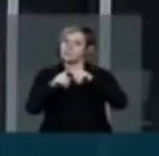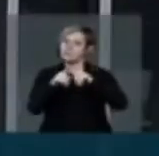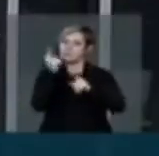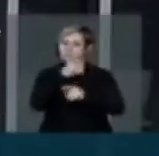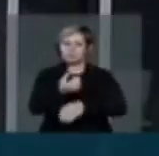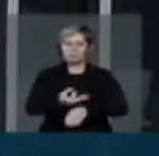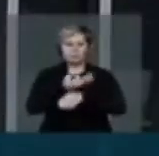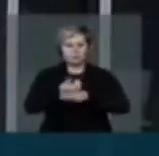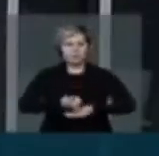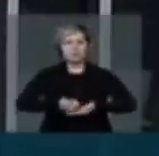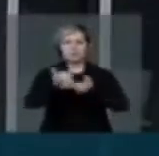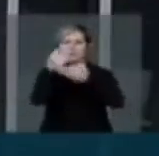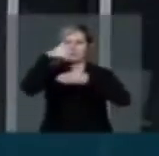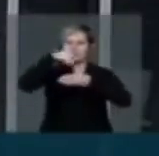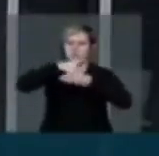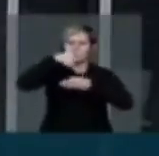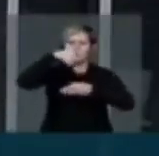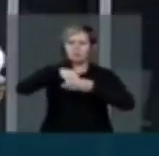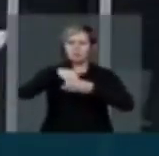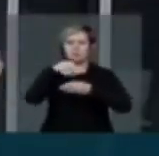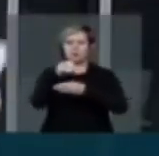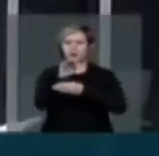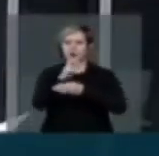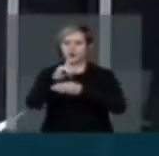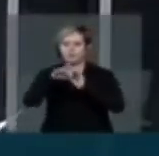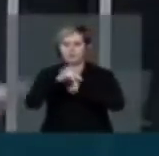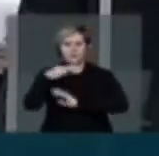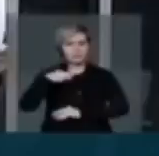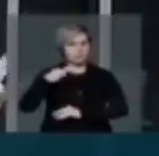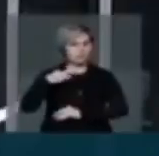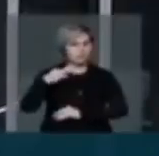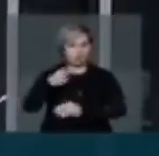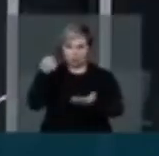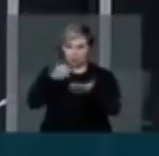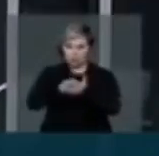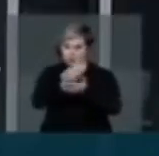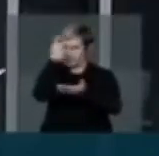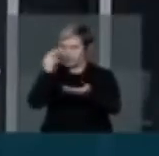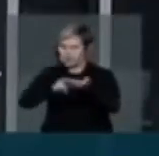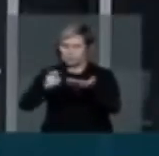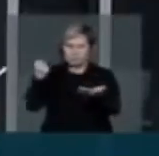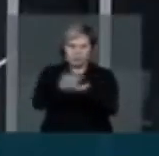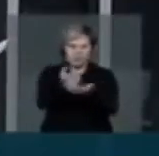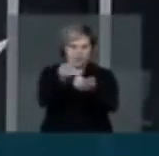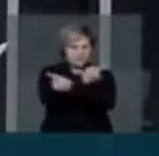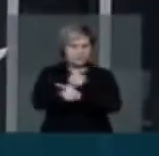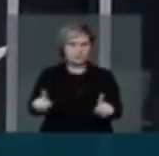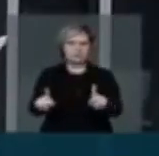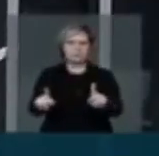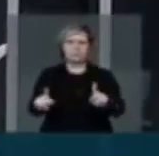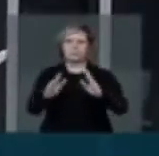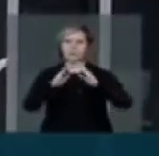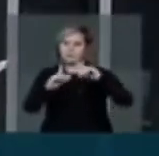doações, dízimos e ofertas voluntários, não são obrigados, que os seus membros o fazem. E assim as